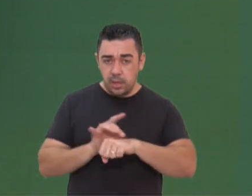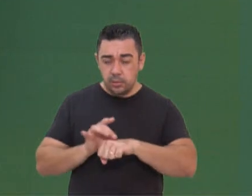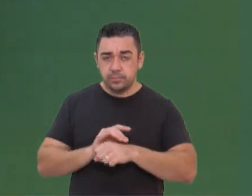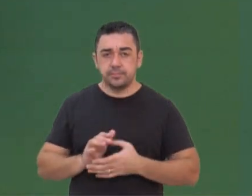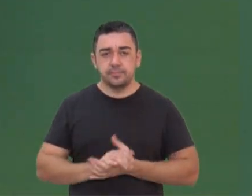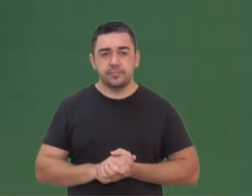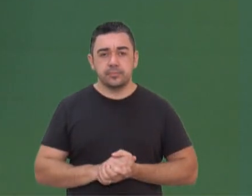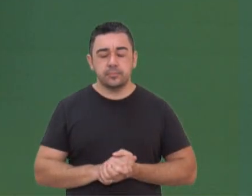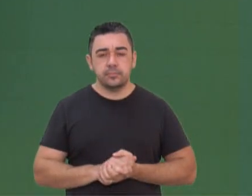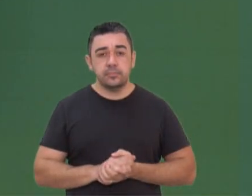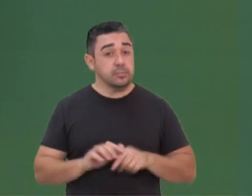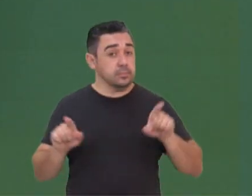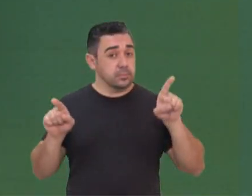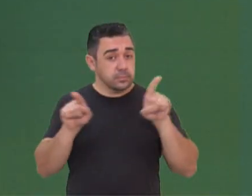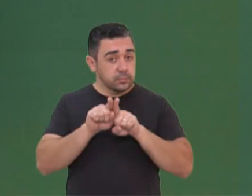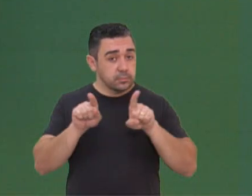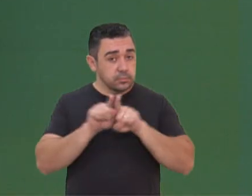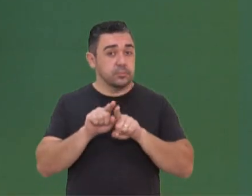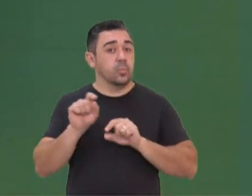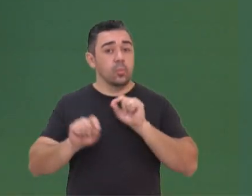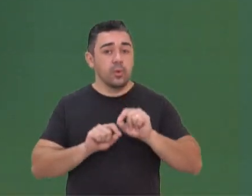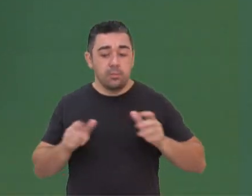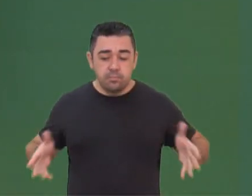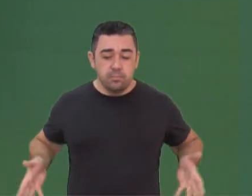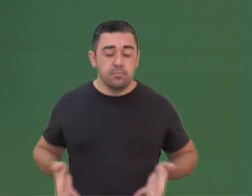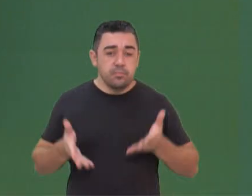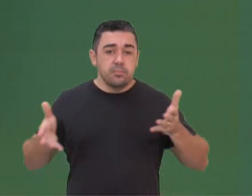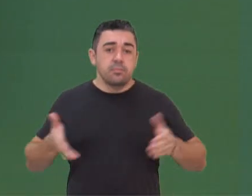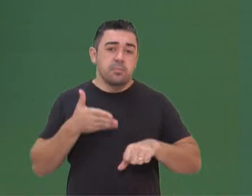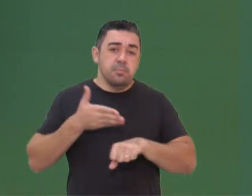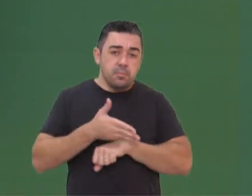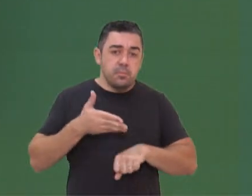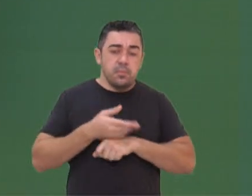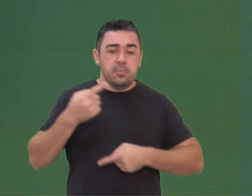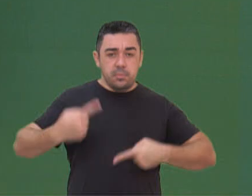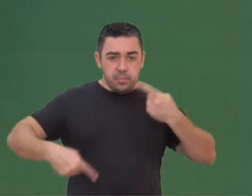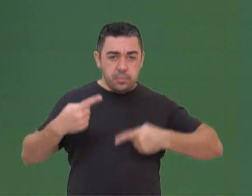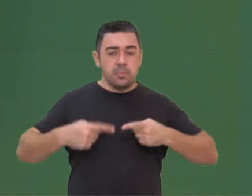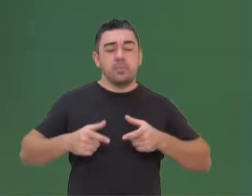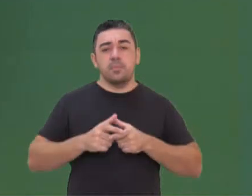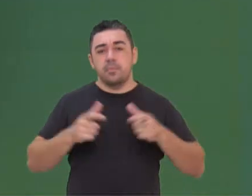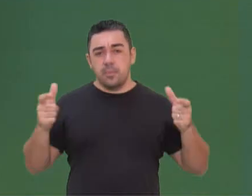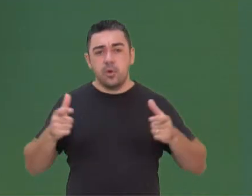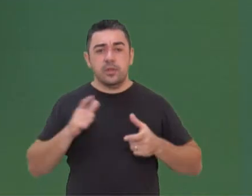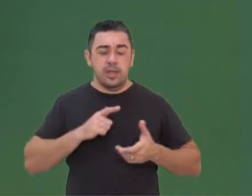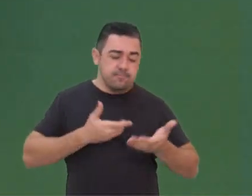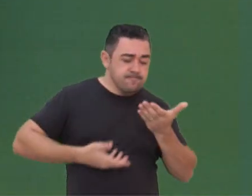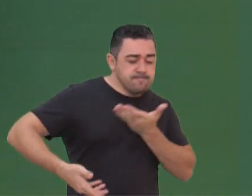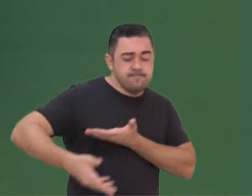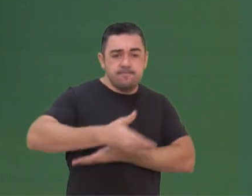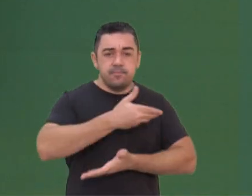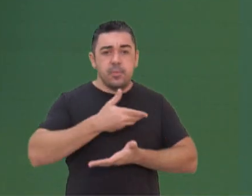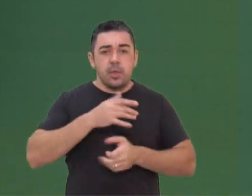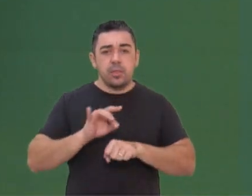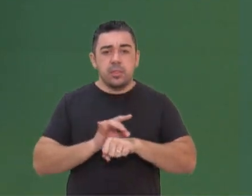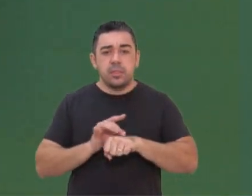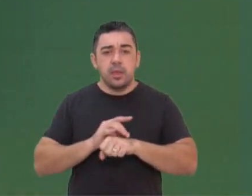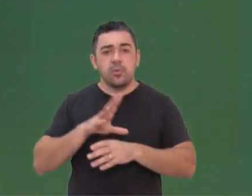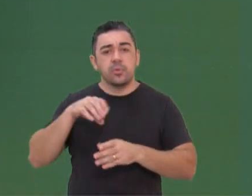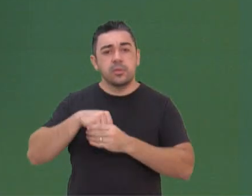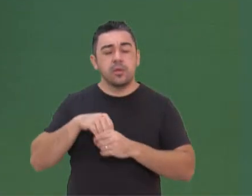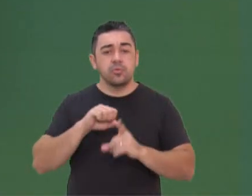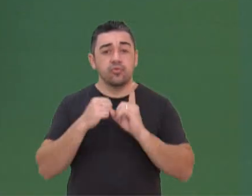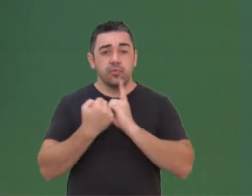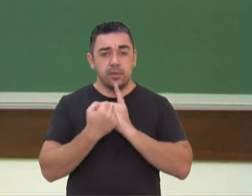A intenção também era incentivar a participação política e a maior integração desse negro na